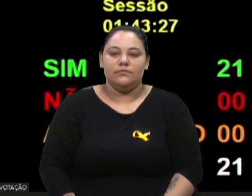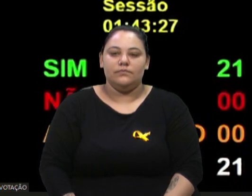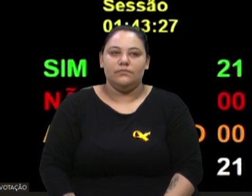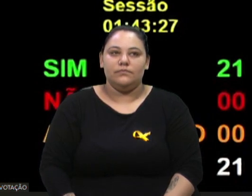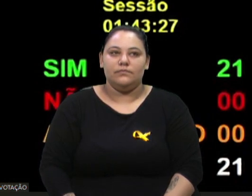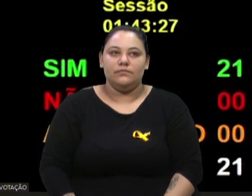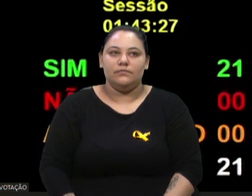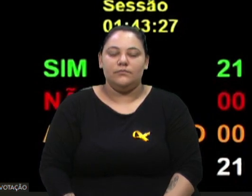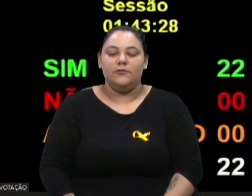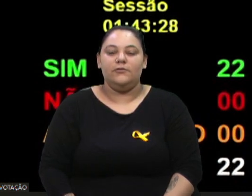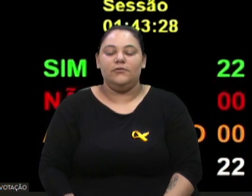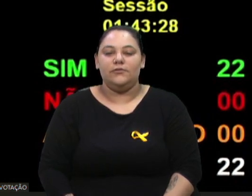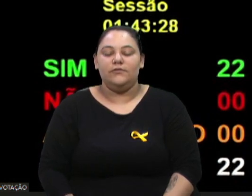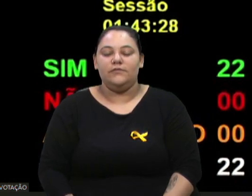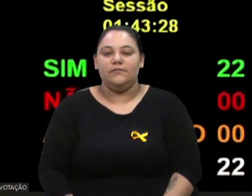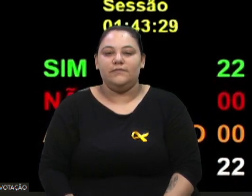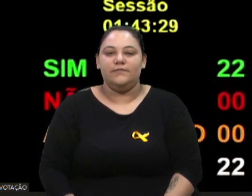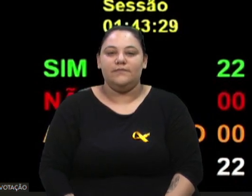vota sim.